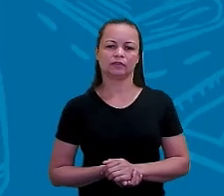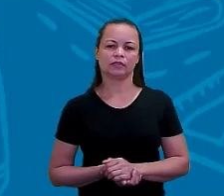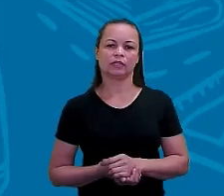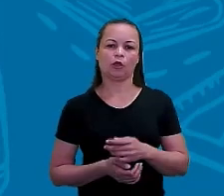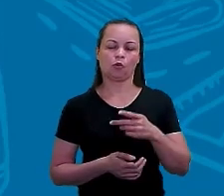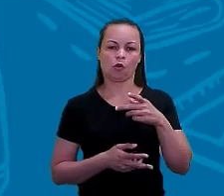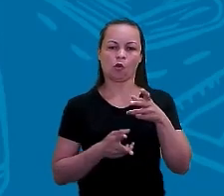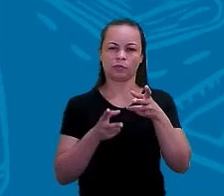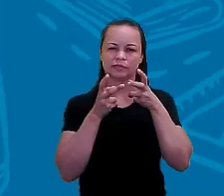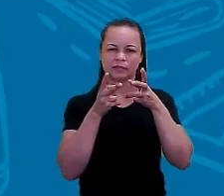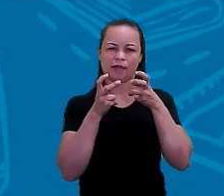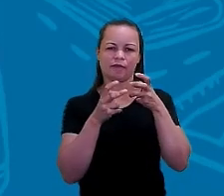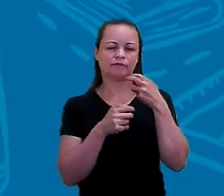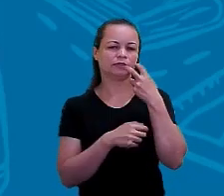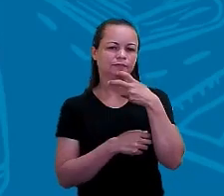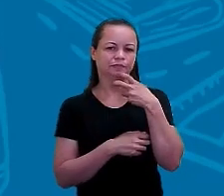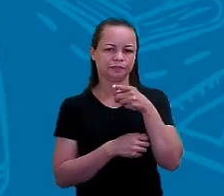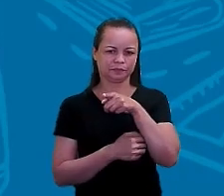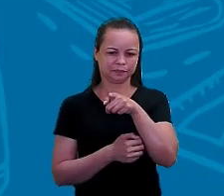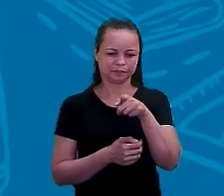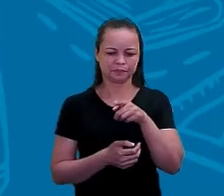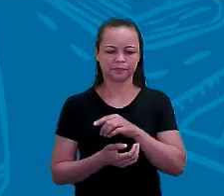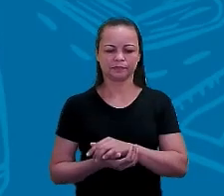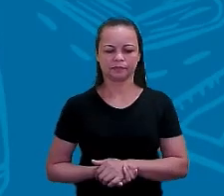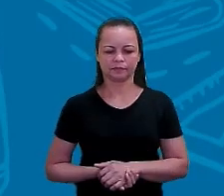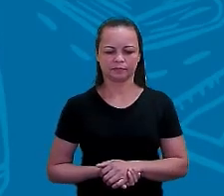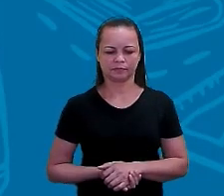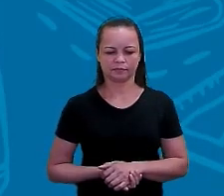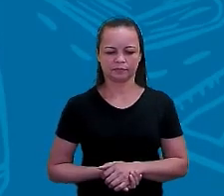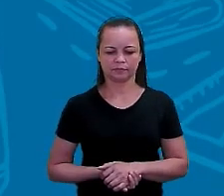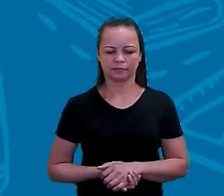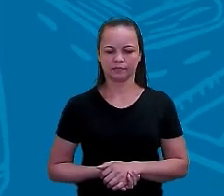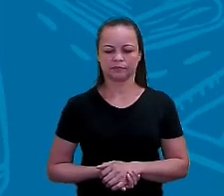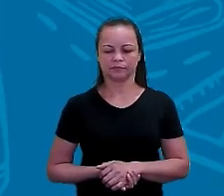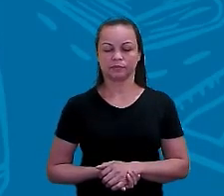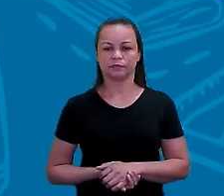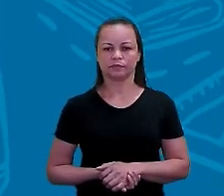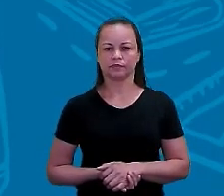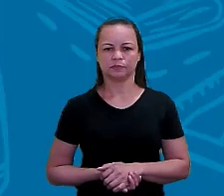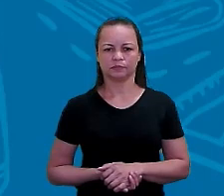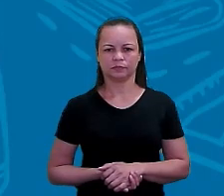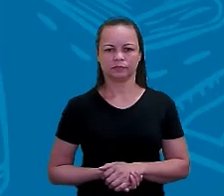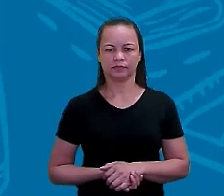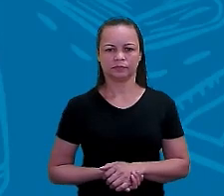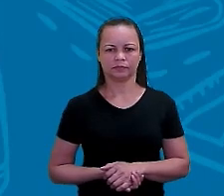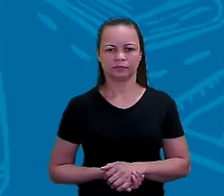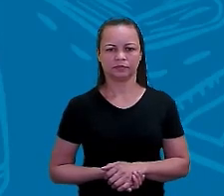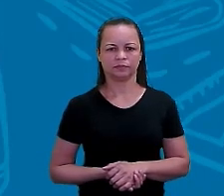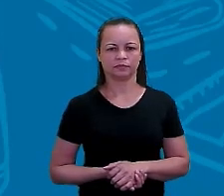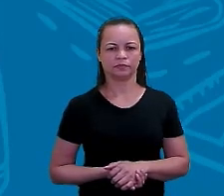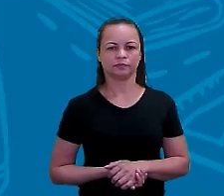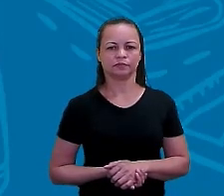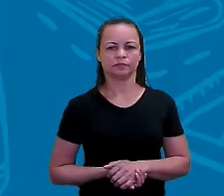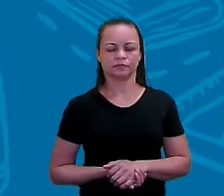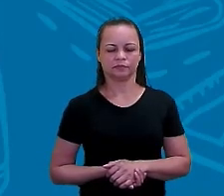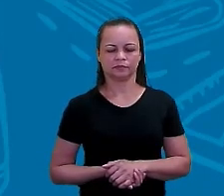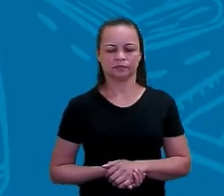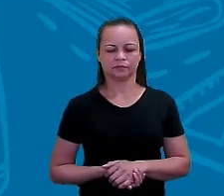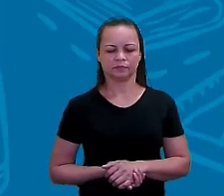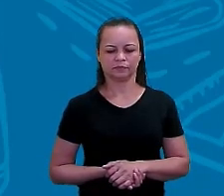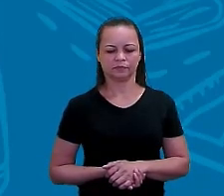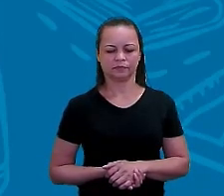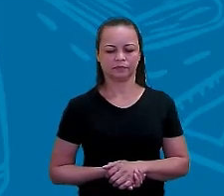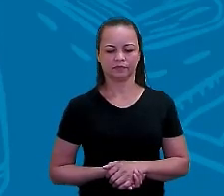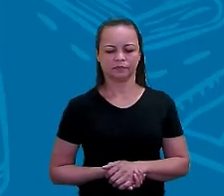lá. Repitam vocês aí de casa. Want, wanted, need, needed, ask,